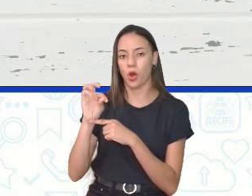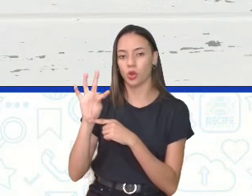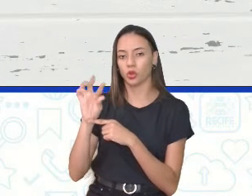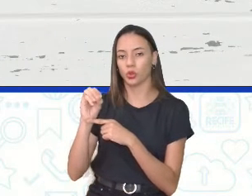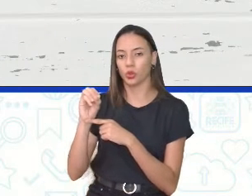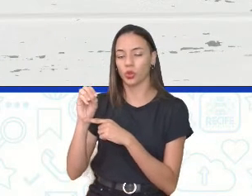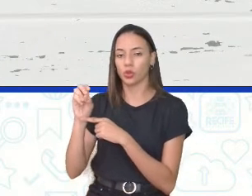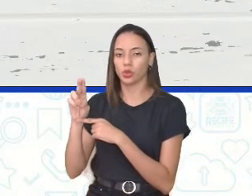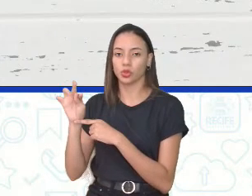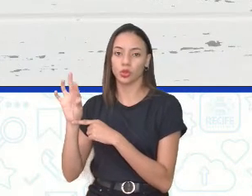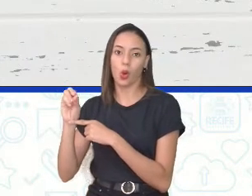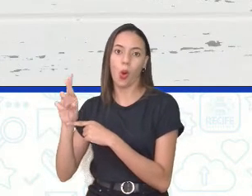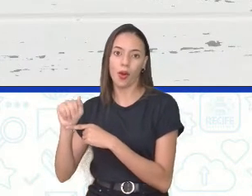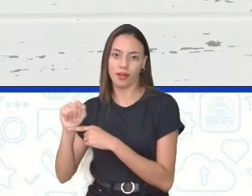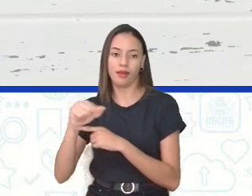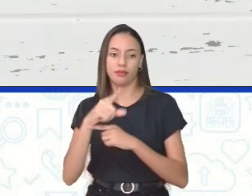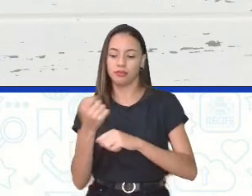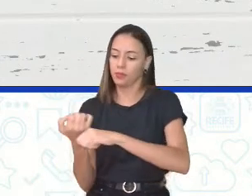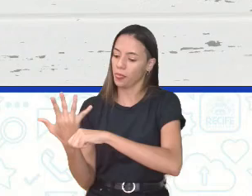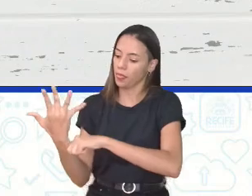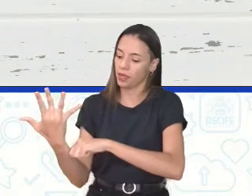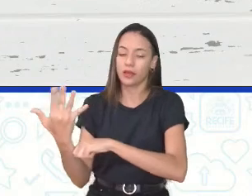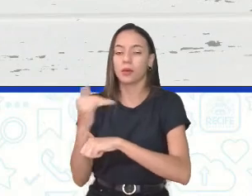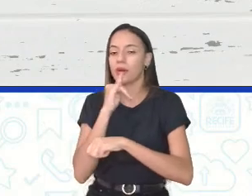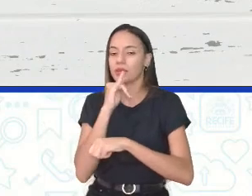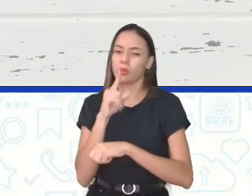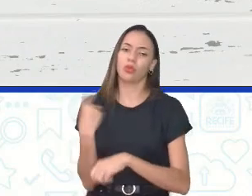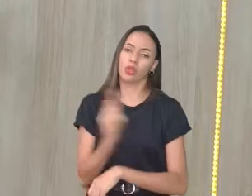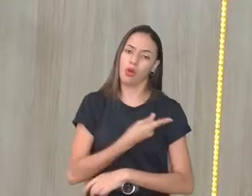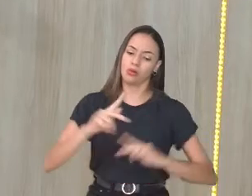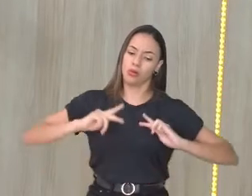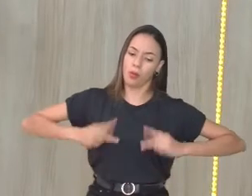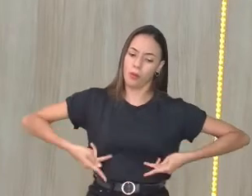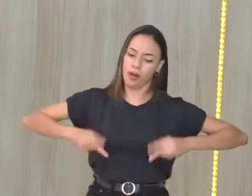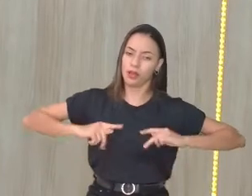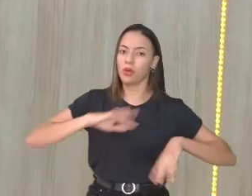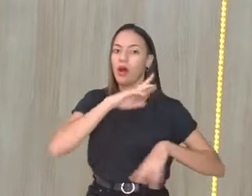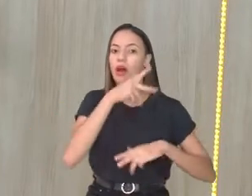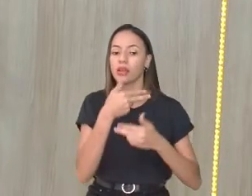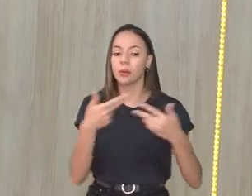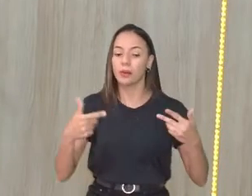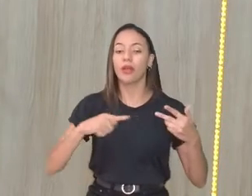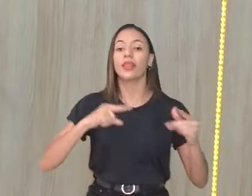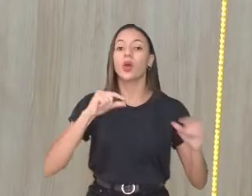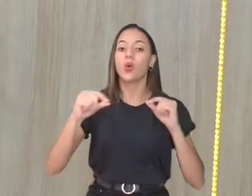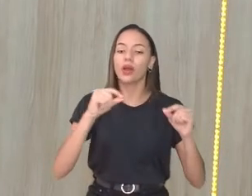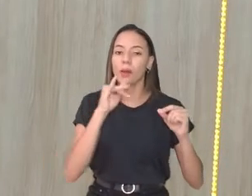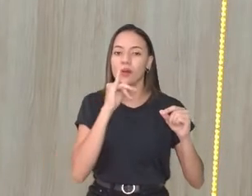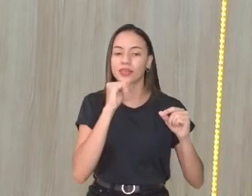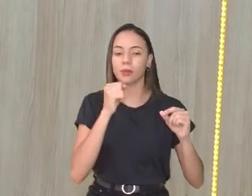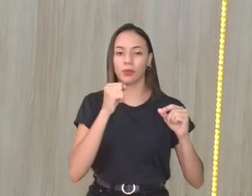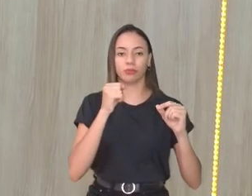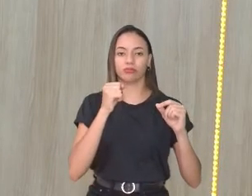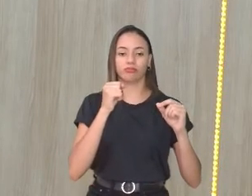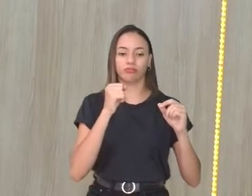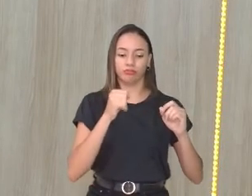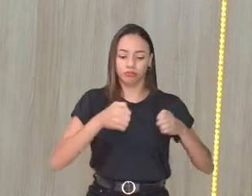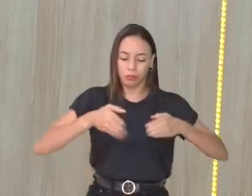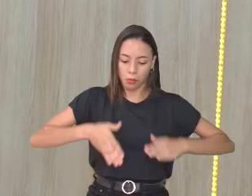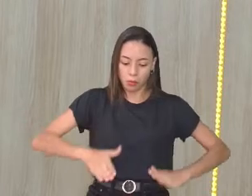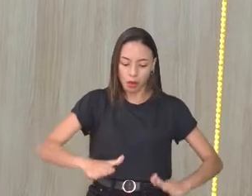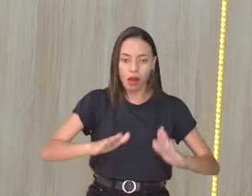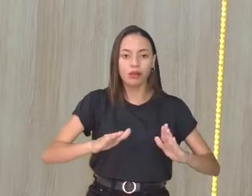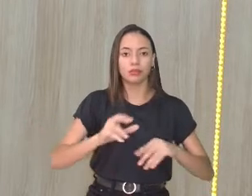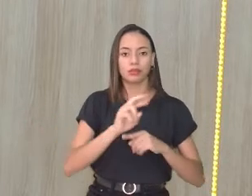pessoal, que nós, seres humanos, os seres vivos, os animais, né? A gente tem o quê? Tem a parte da reprodução. Porque é a partir da